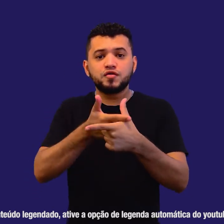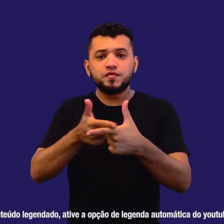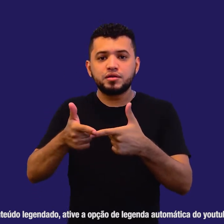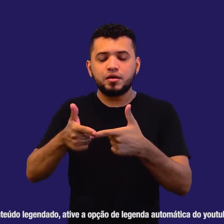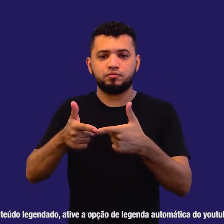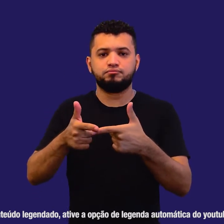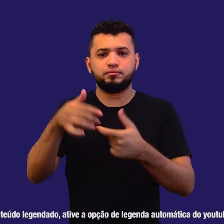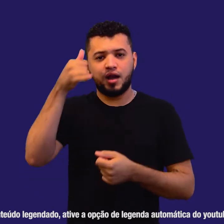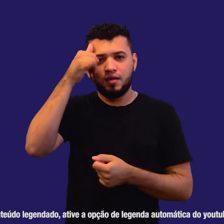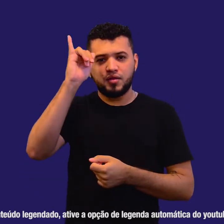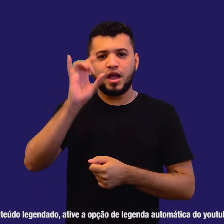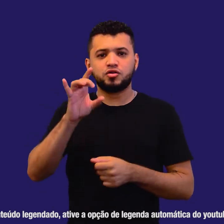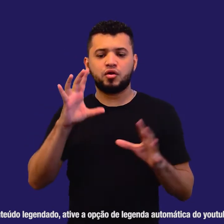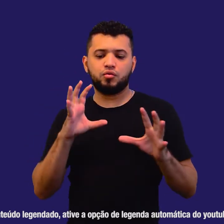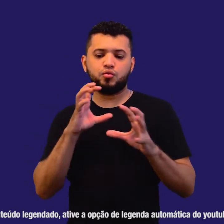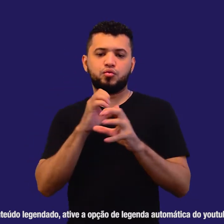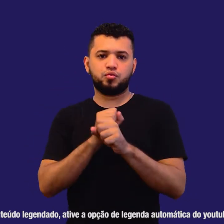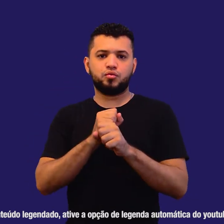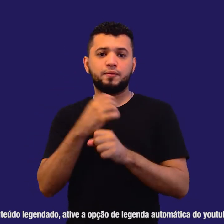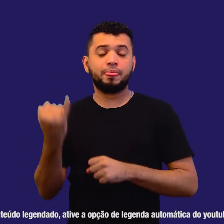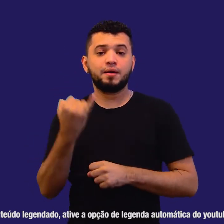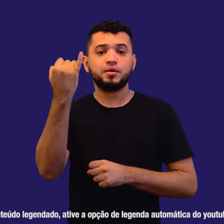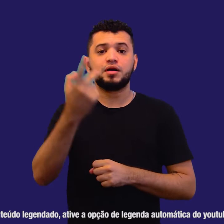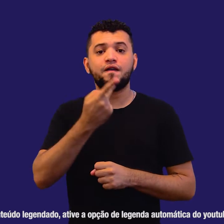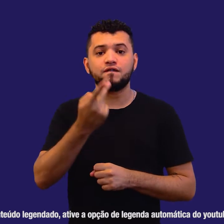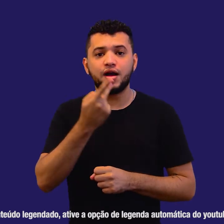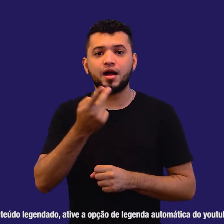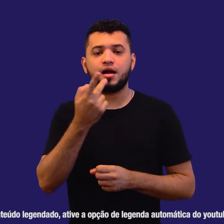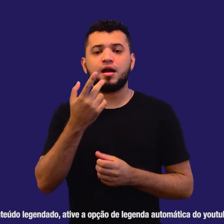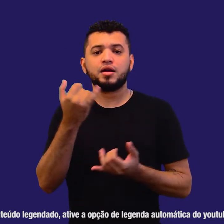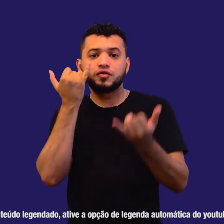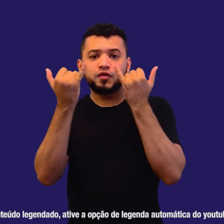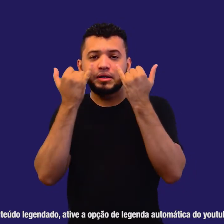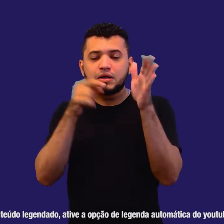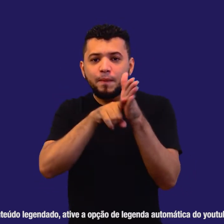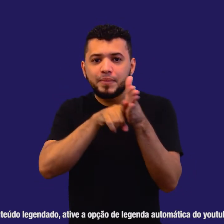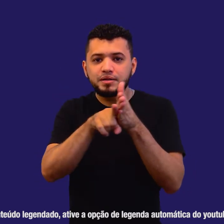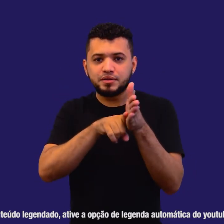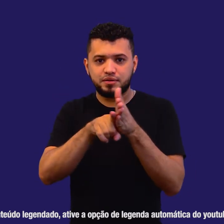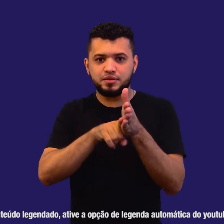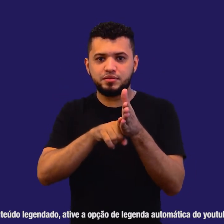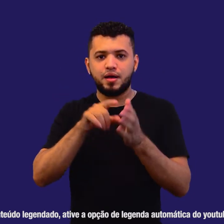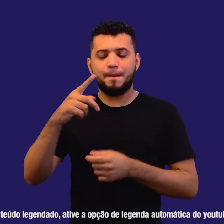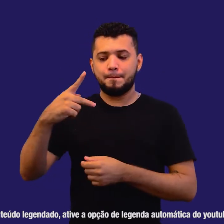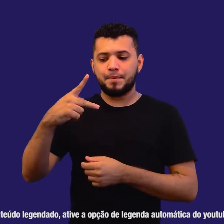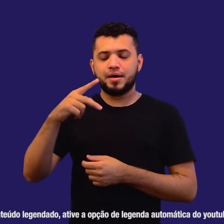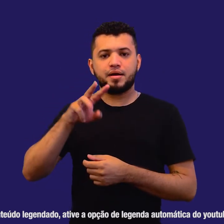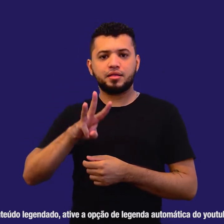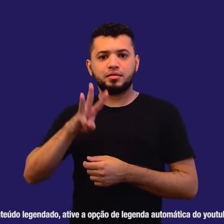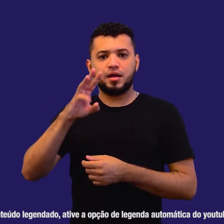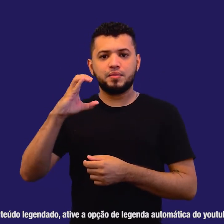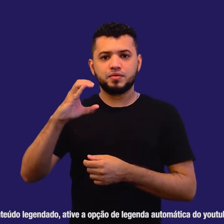o acúmulo. E é importante falar de dados também, né, Natália? Segundo a consultoria britânica PwC,